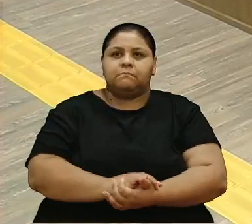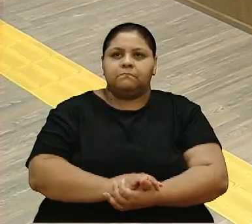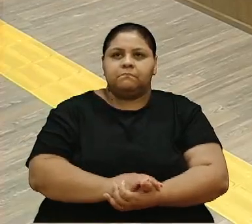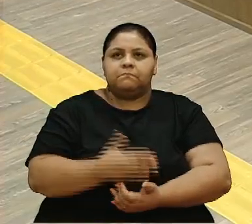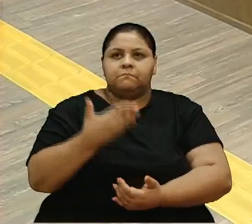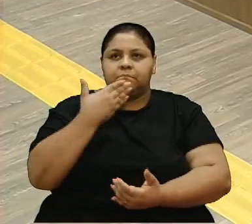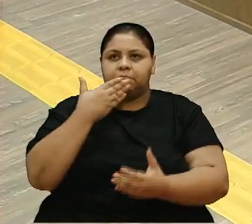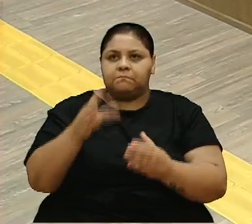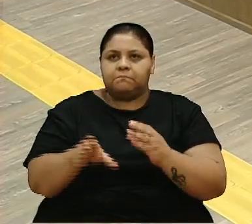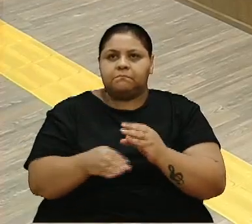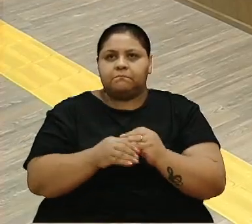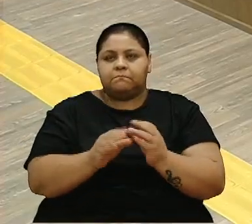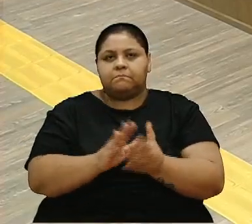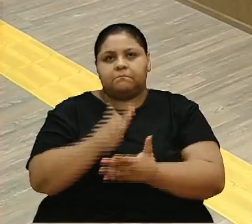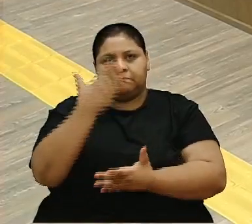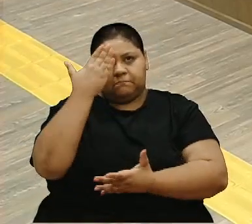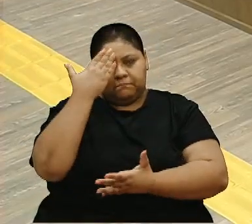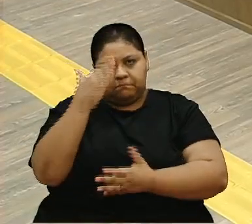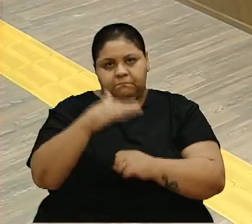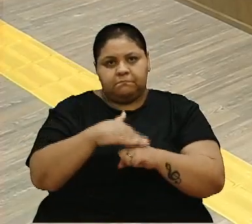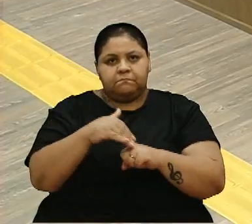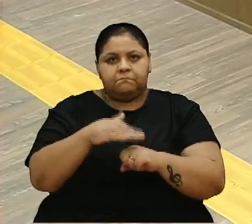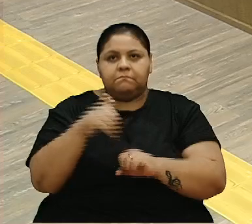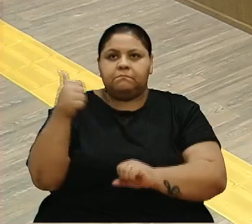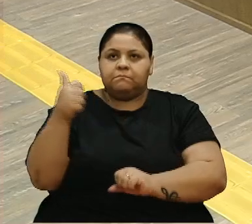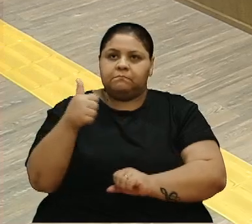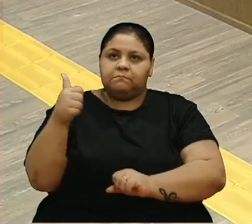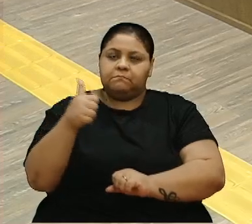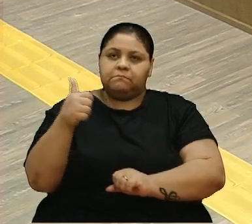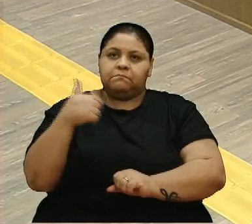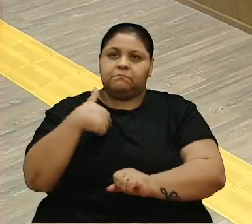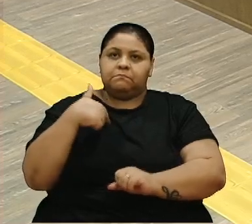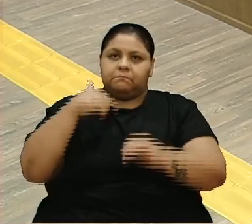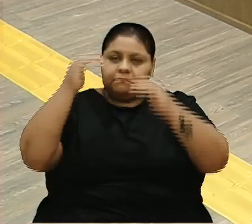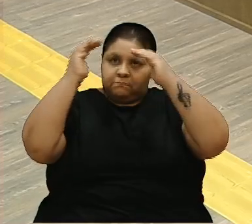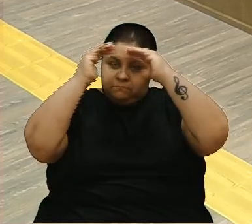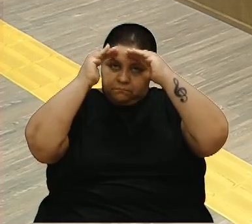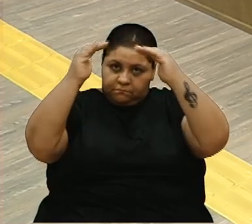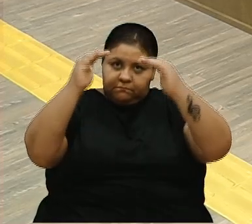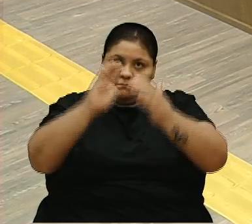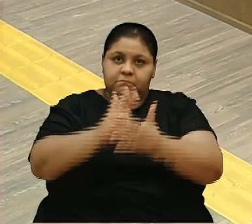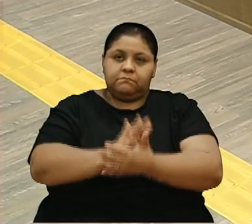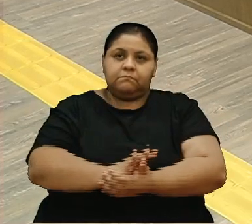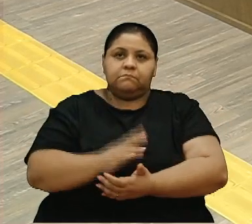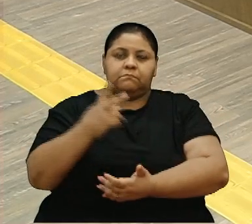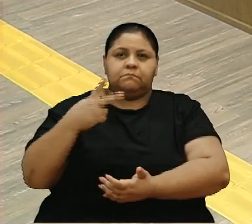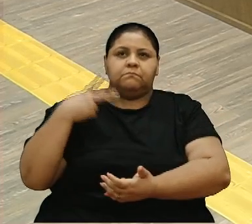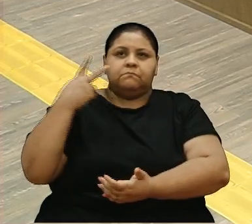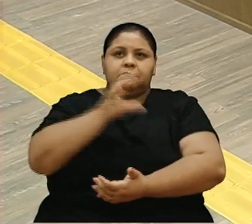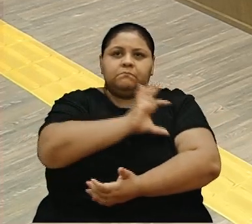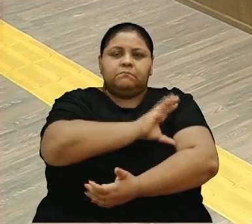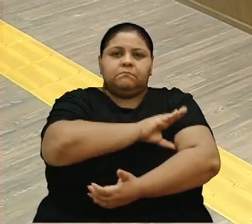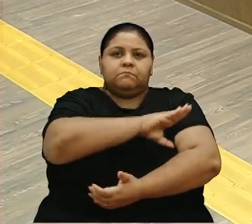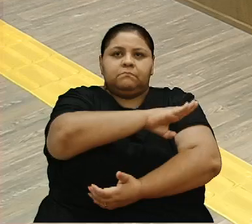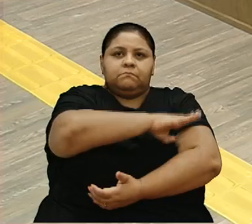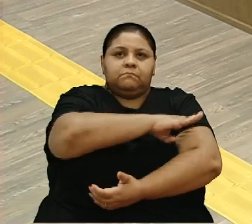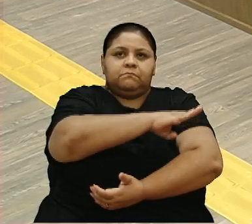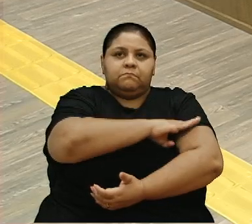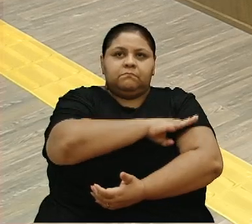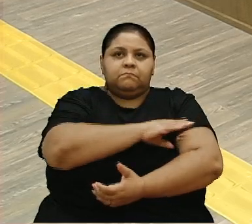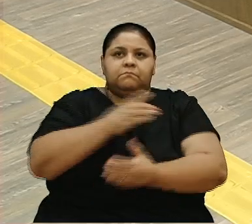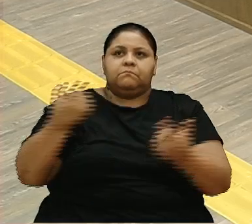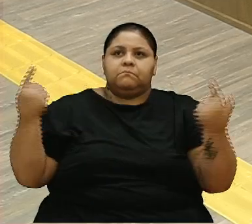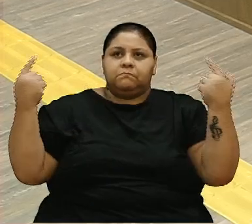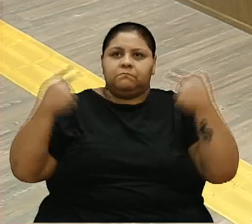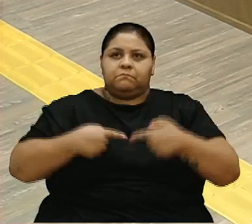Sua parte concedido, vereador. Obrigado pela gentileza. Primeira questão, eu tenho um grande respeito pelo vereador Ramon, porque ele promove um combate aos banqueiros e ao sequestro